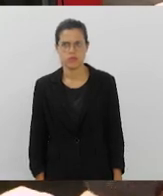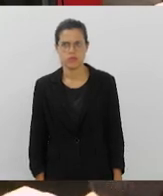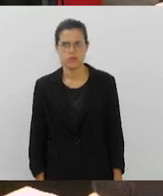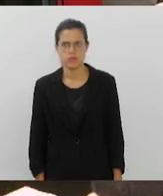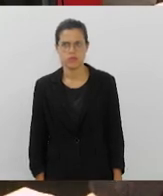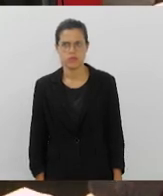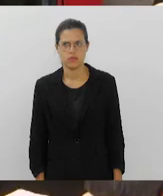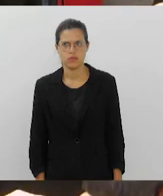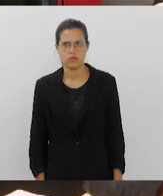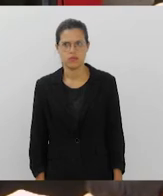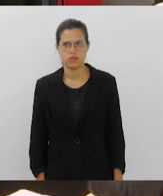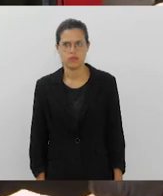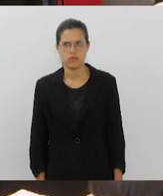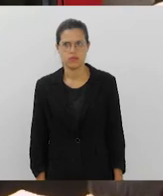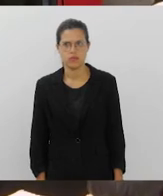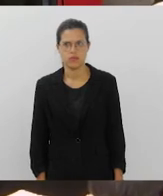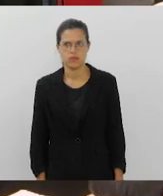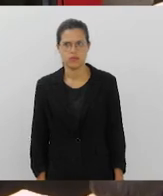Segunda folha.